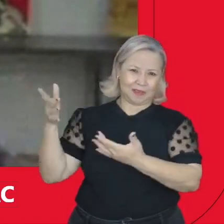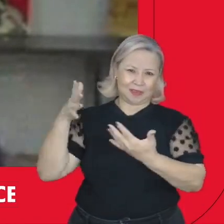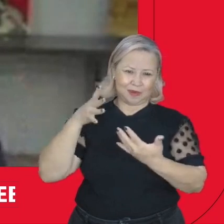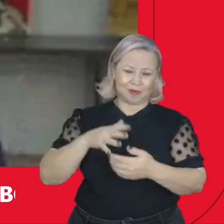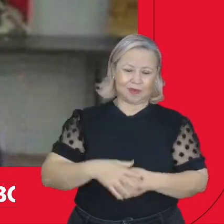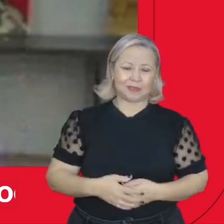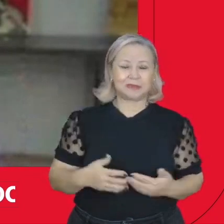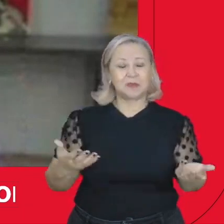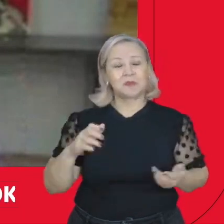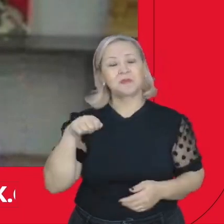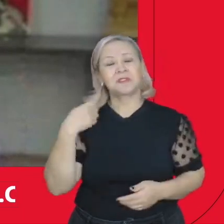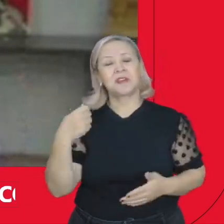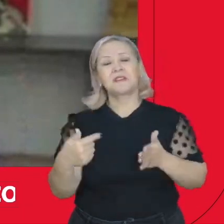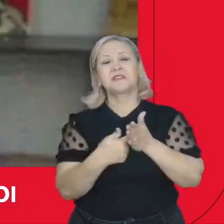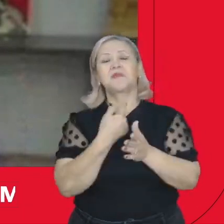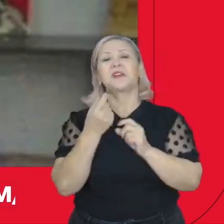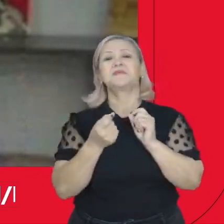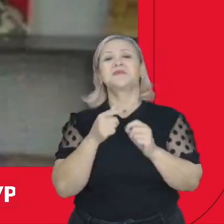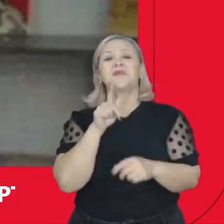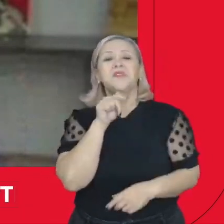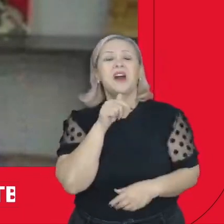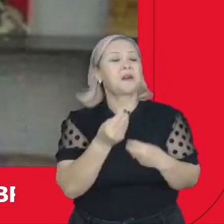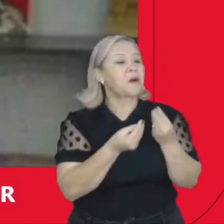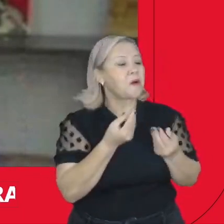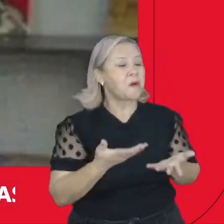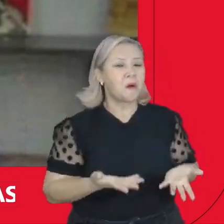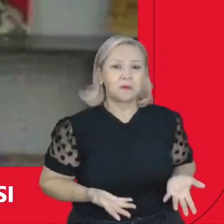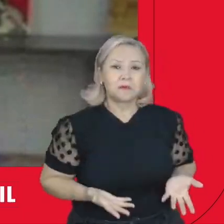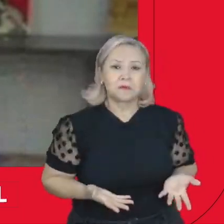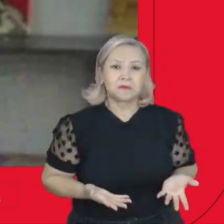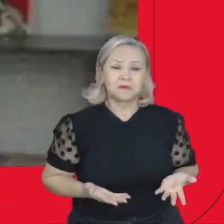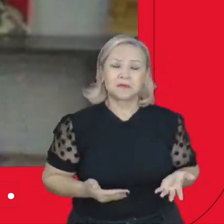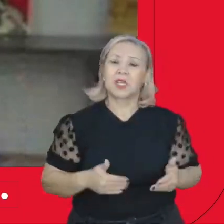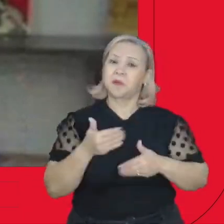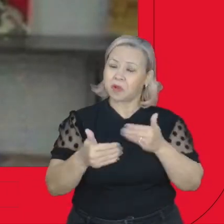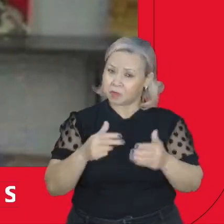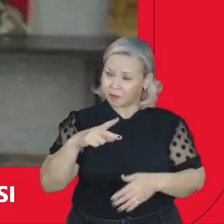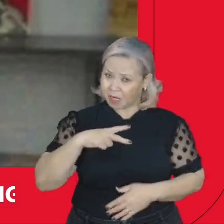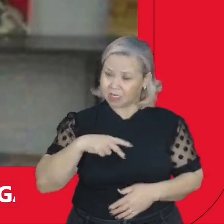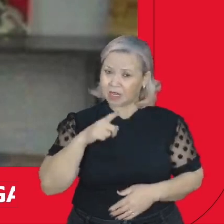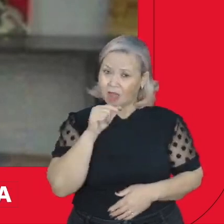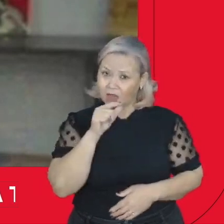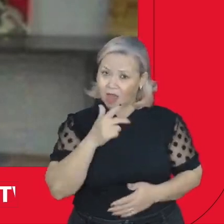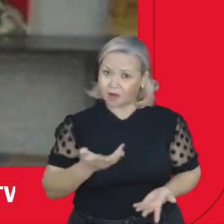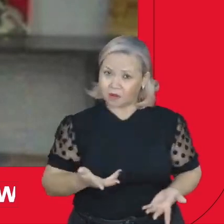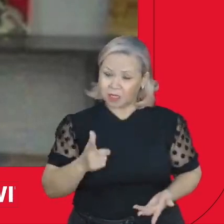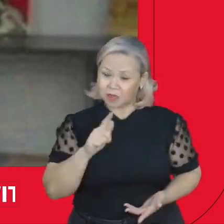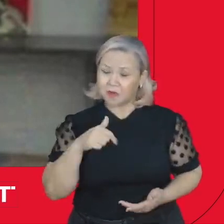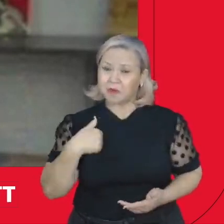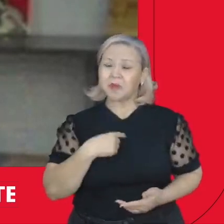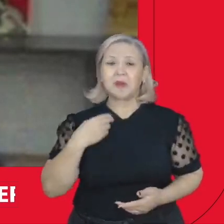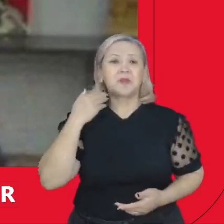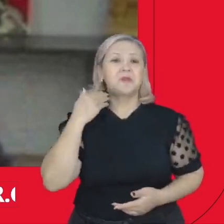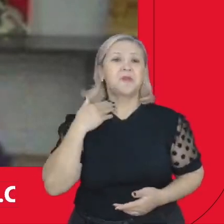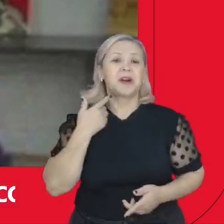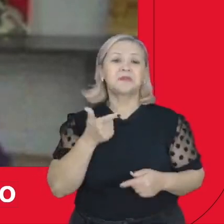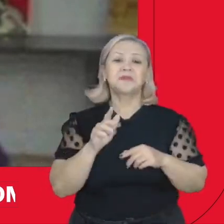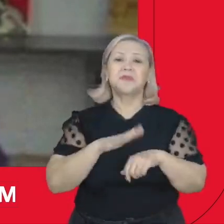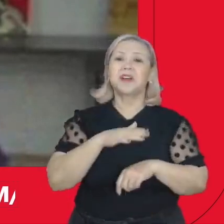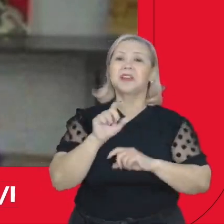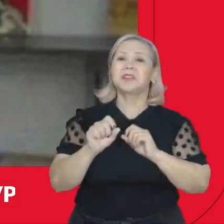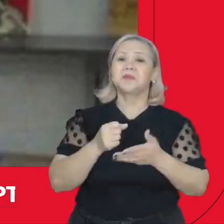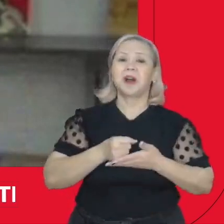gaúchos se perguntam, e se fosse a água, que está num processo de privatização? Se fosse o nosso banco que não tivesse mais